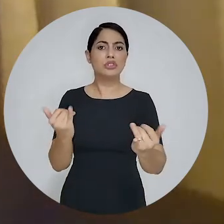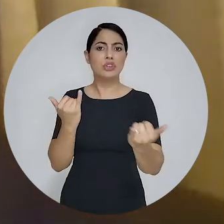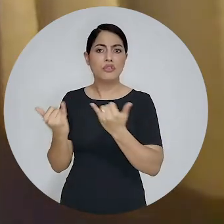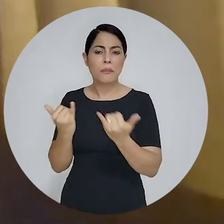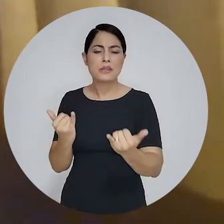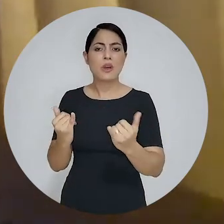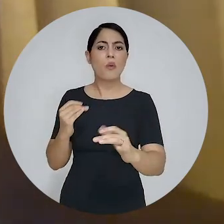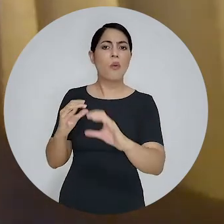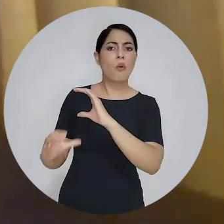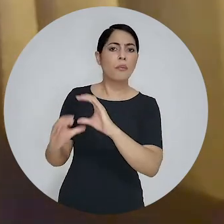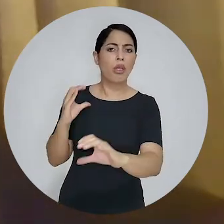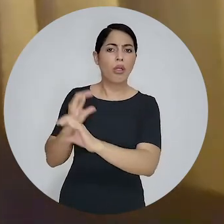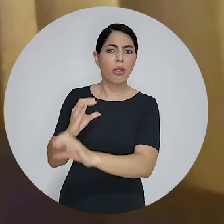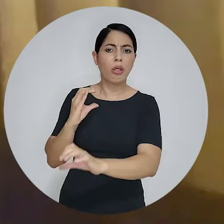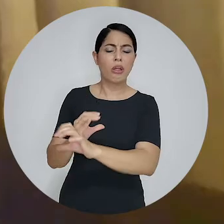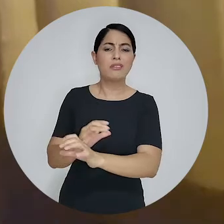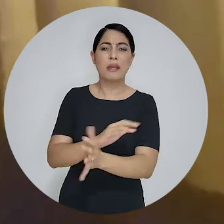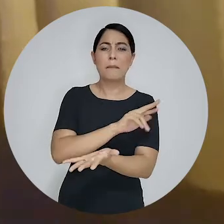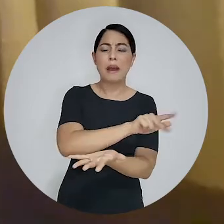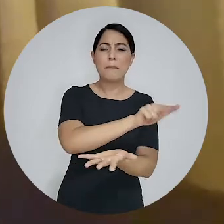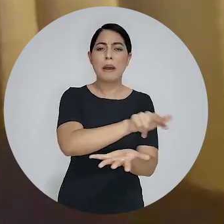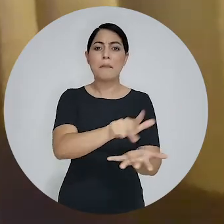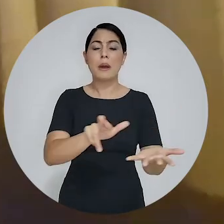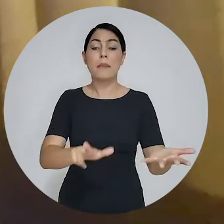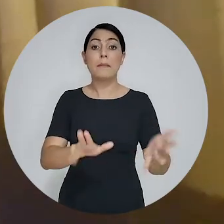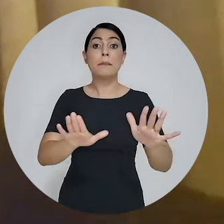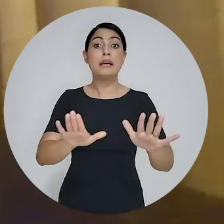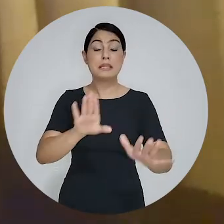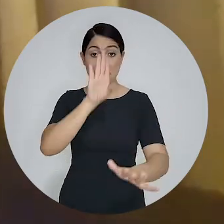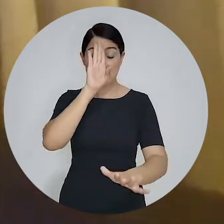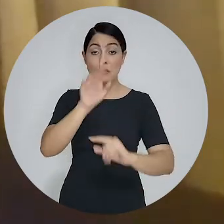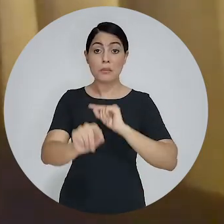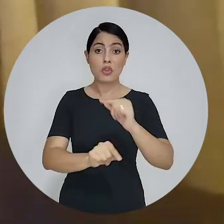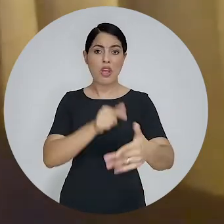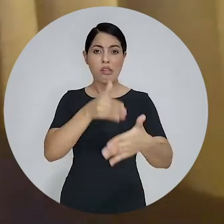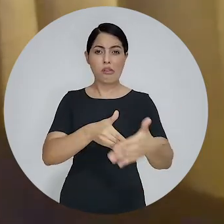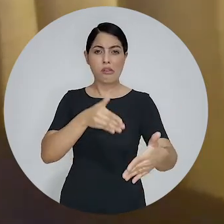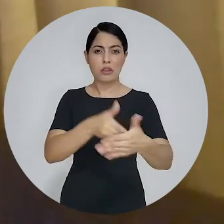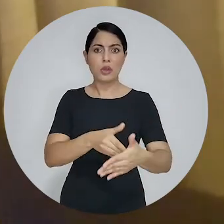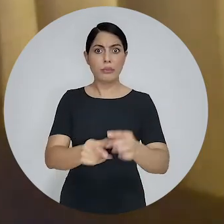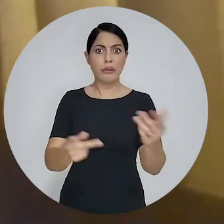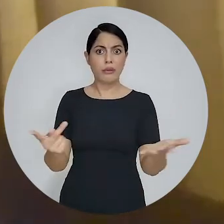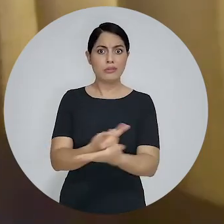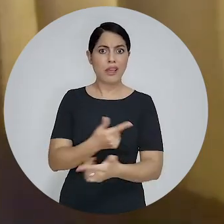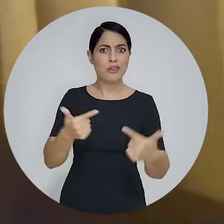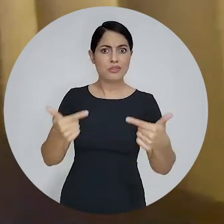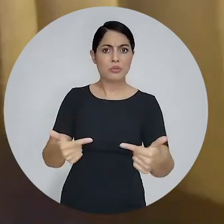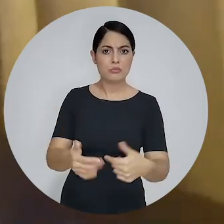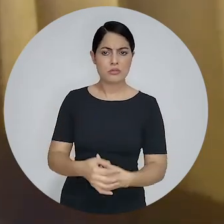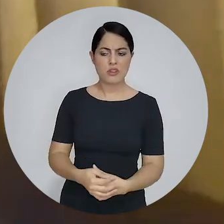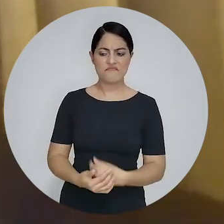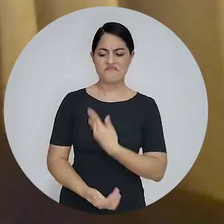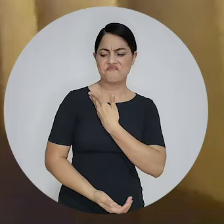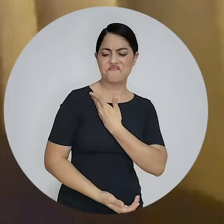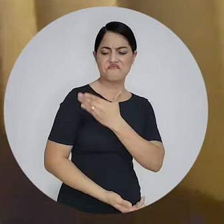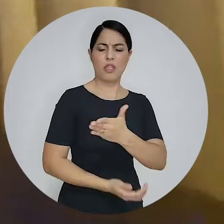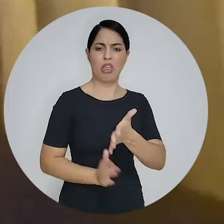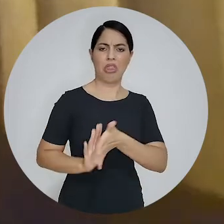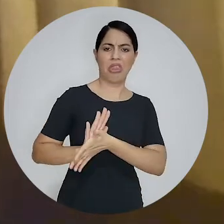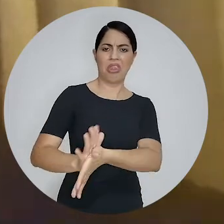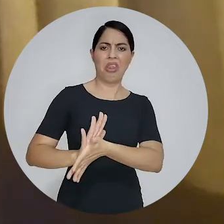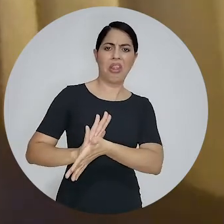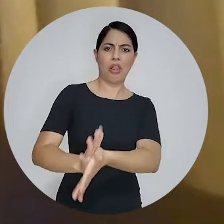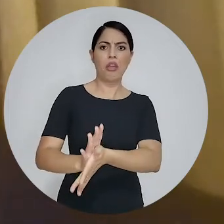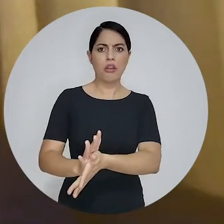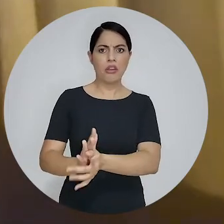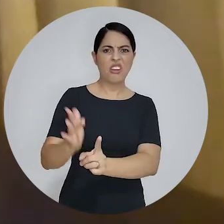na comunicação, na informação, mas principalmente as barreiras atitudinais, o preconceito, a discriminação,